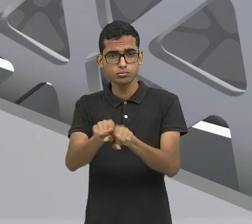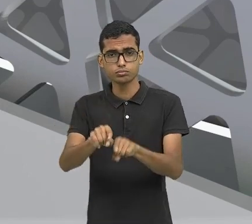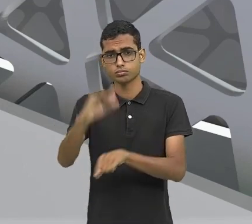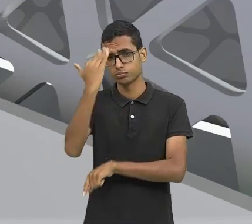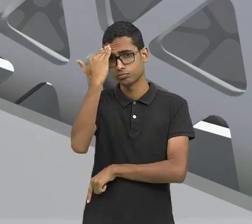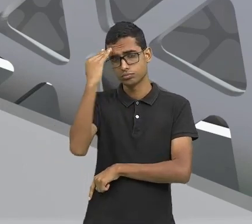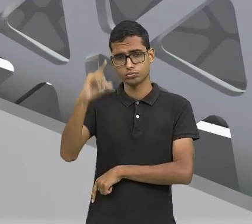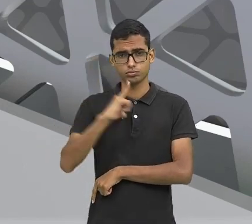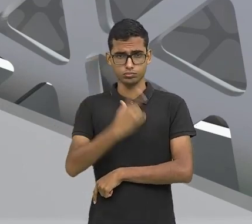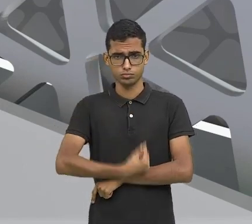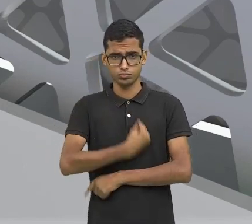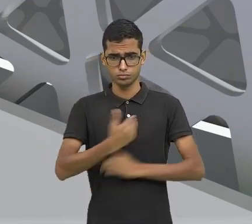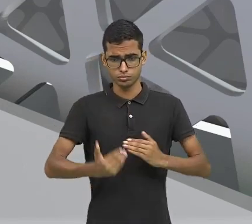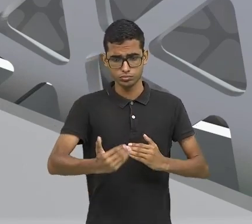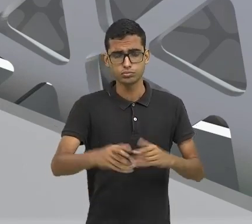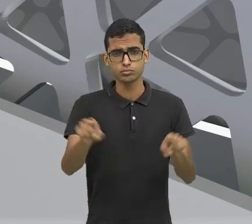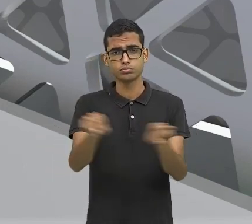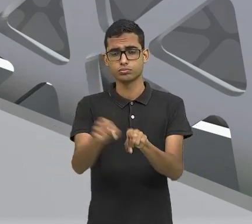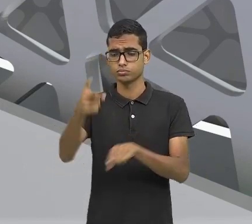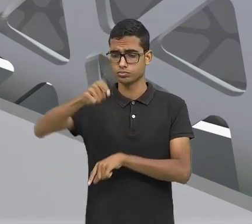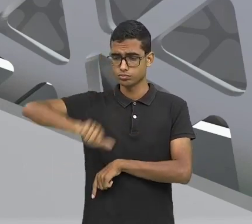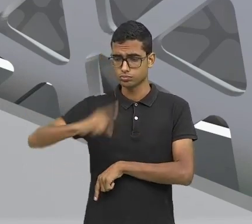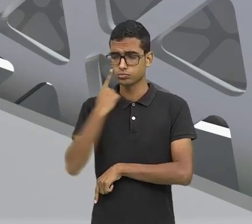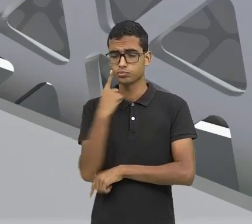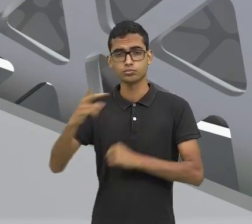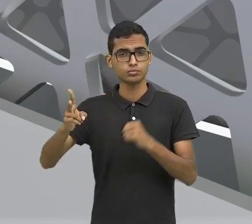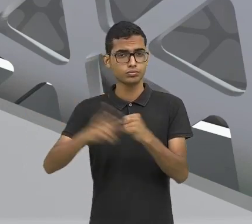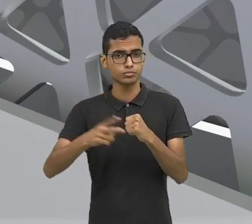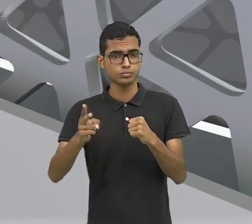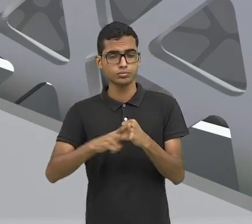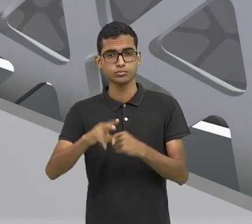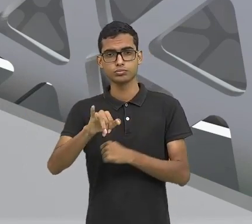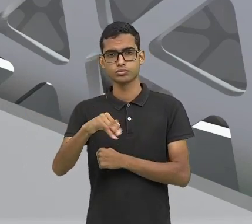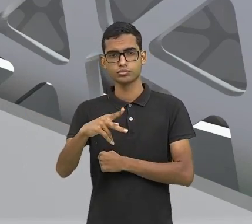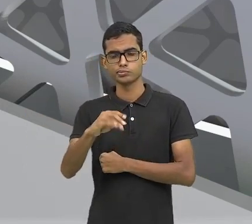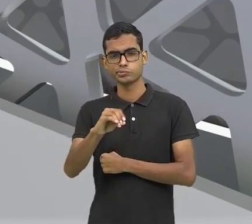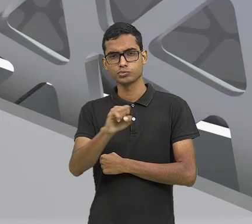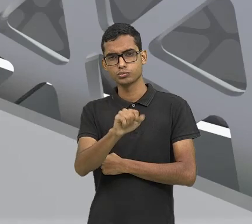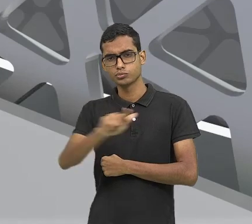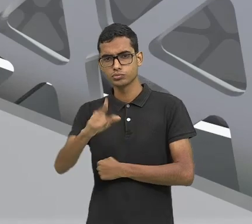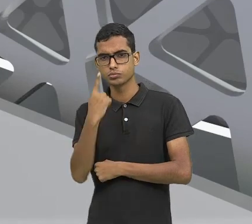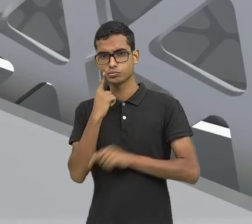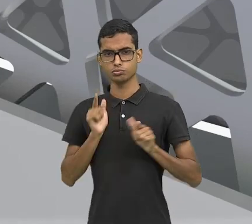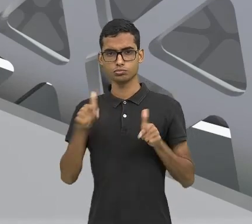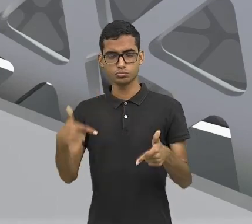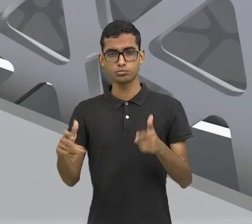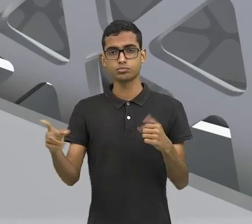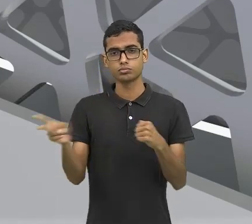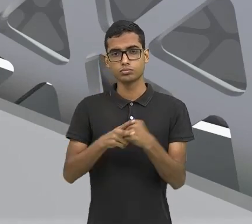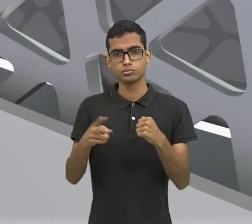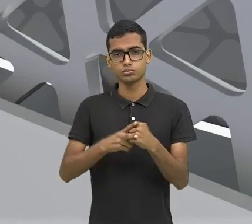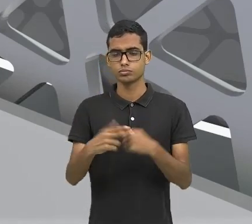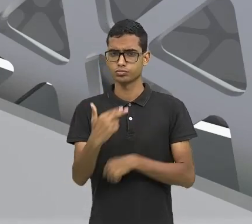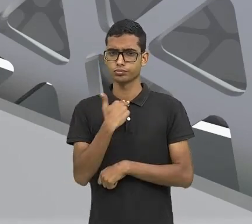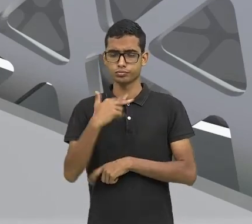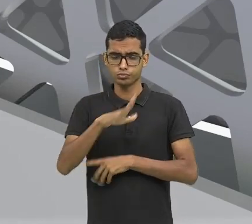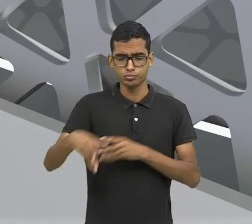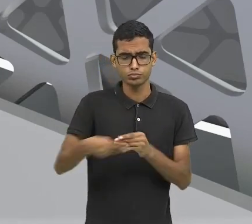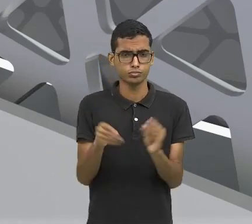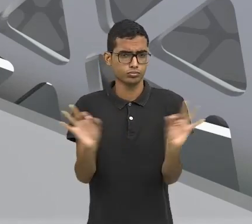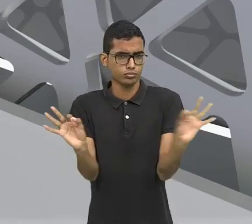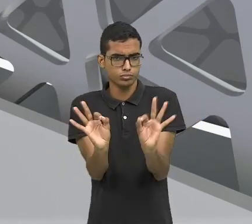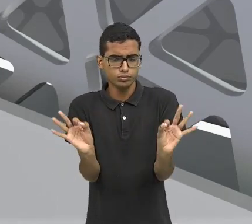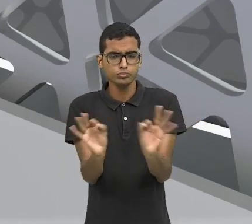de existir, mais uma vez, é um verbo impessoal, então a ação dele também não pode ser atribuída a